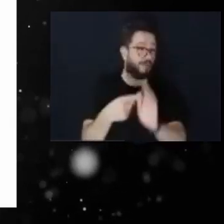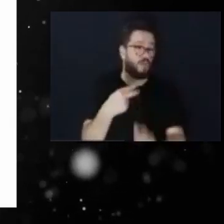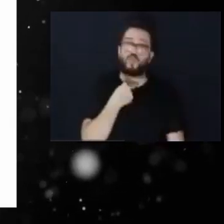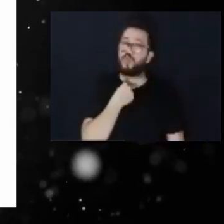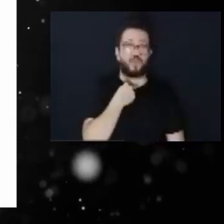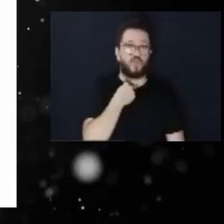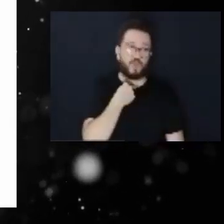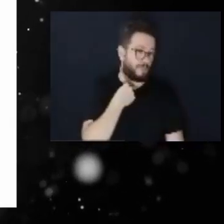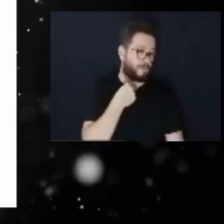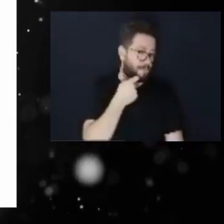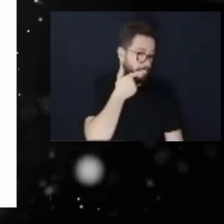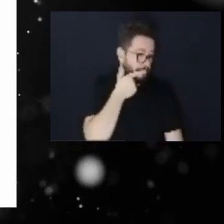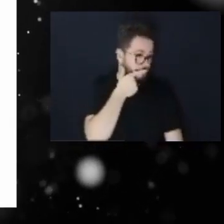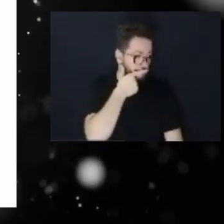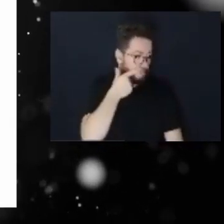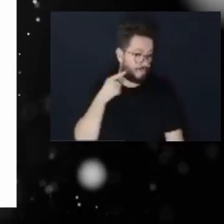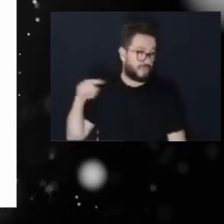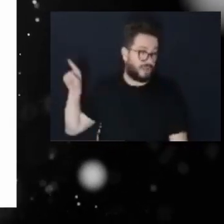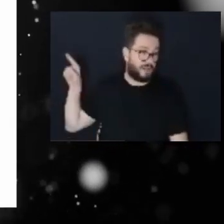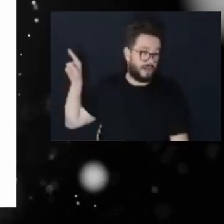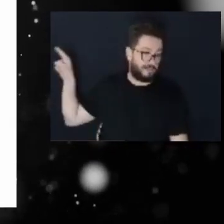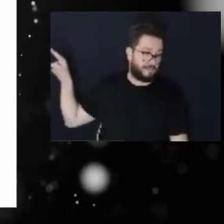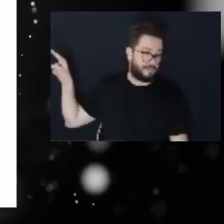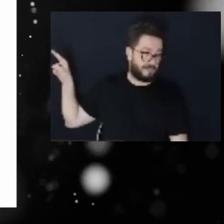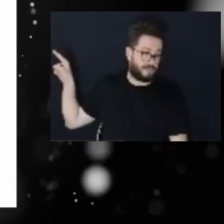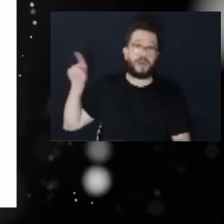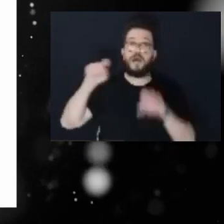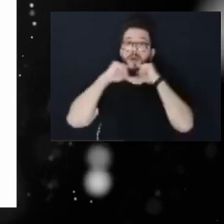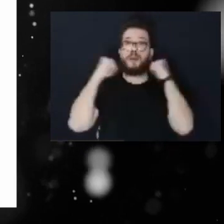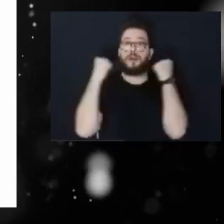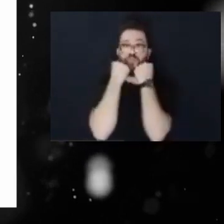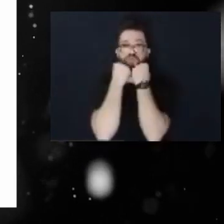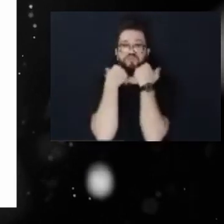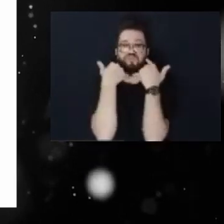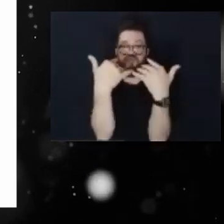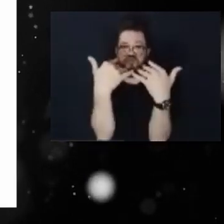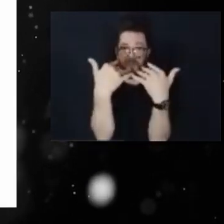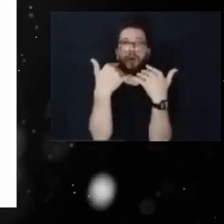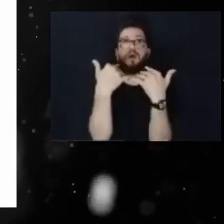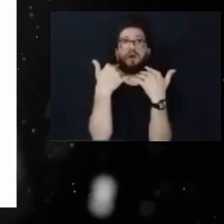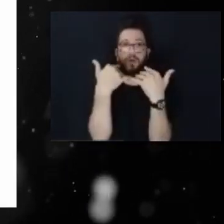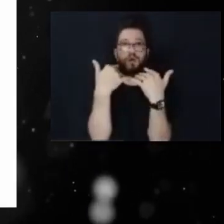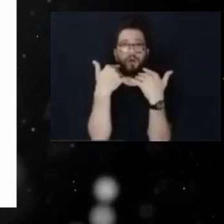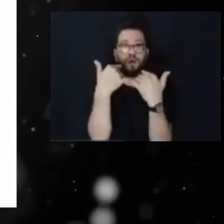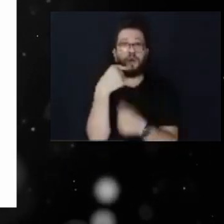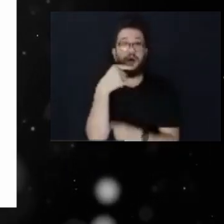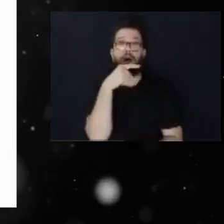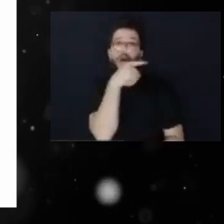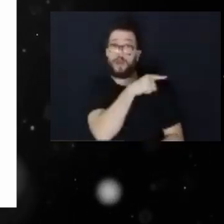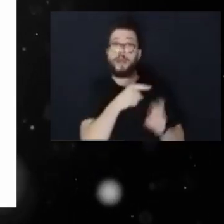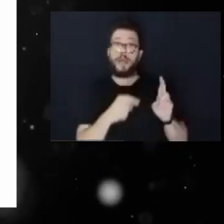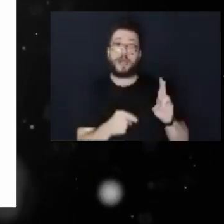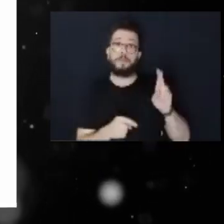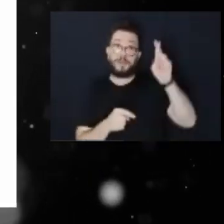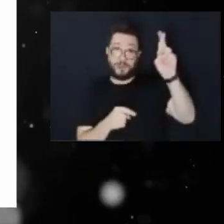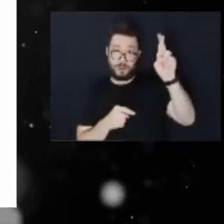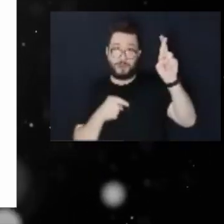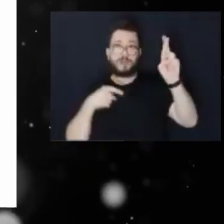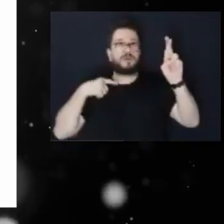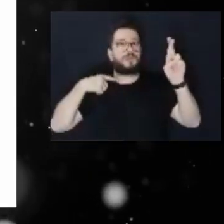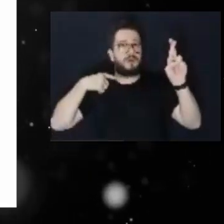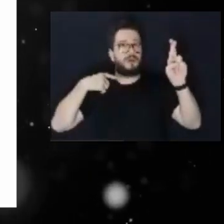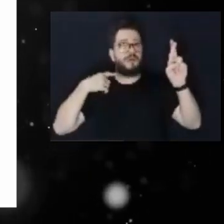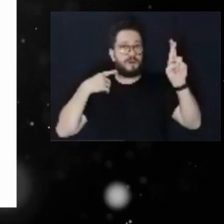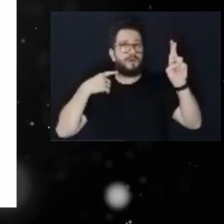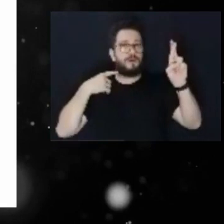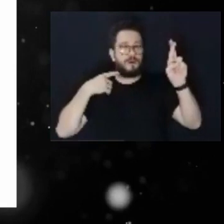pública em 5 de 3 de 2021, onde esse procurador do Ministério Público do Trabalho, em uma audiência pública na Câmara dos Vereadores